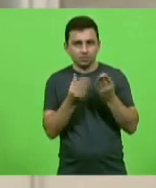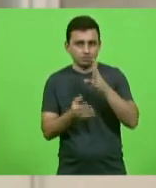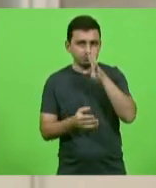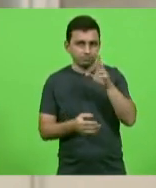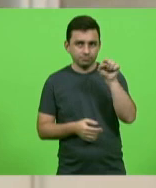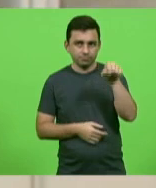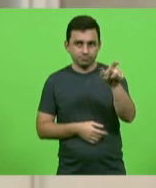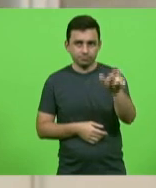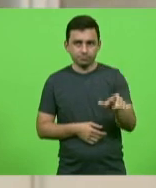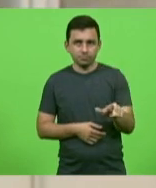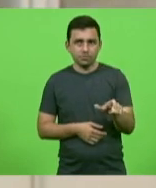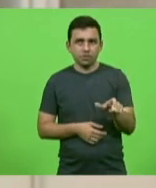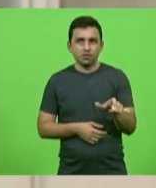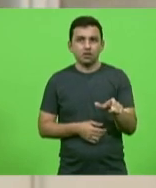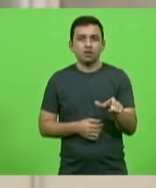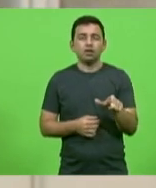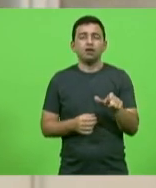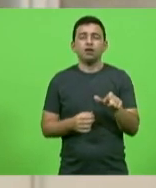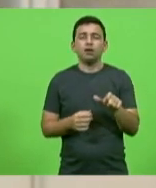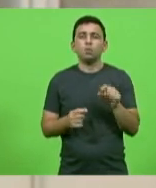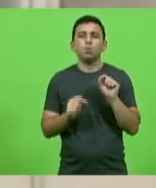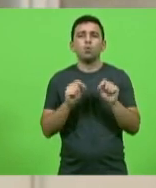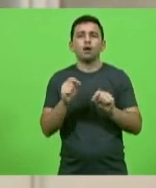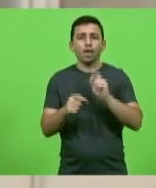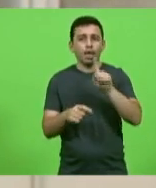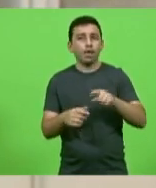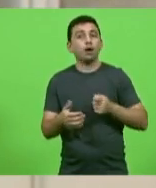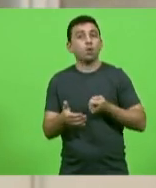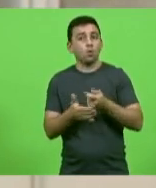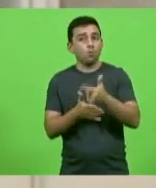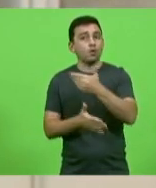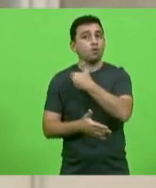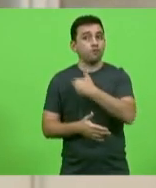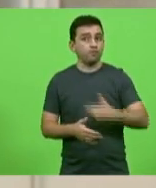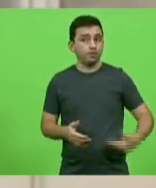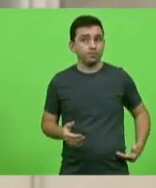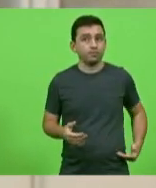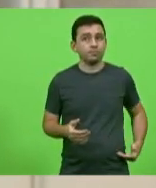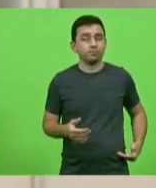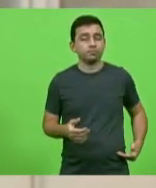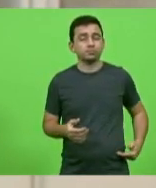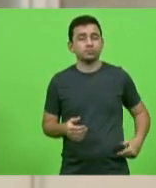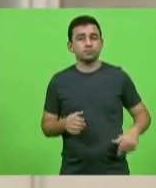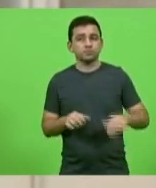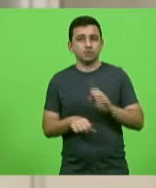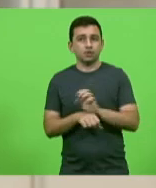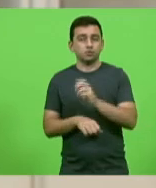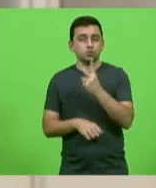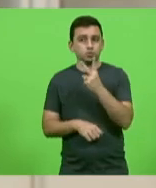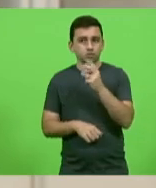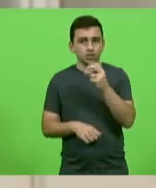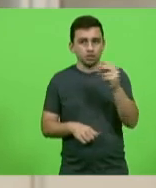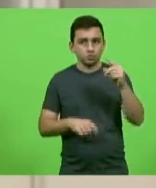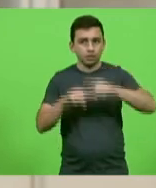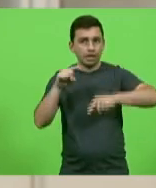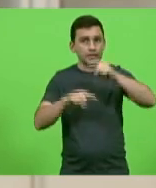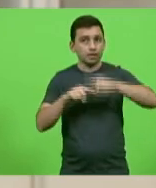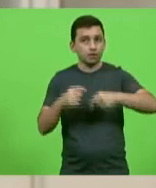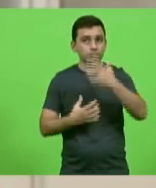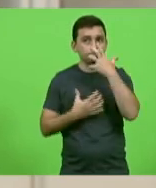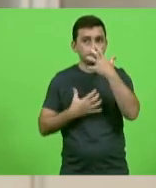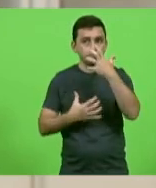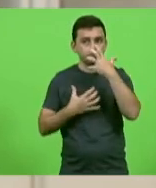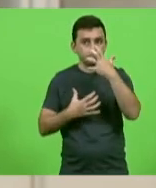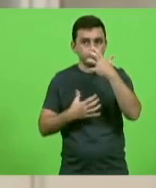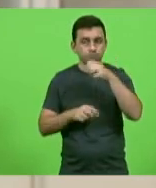ao denunciado diz respeito à aquisição pelo governo estadual de 200 respiradores